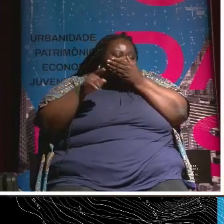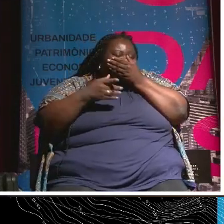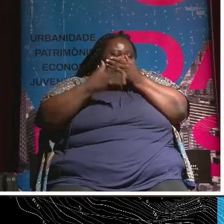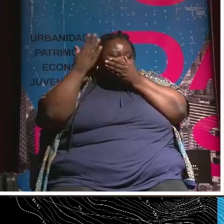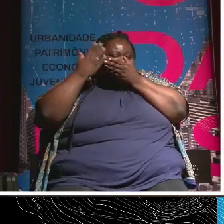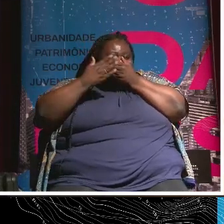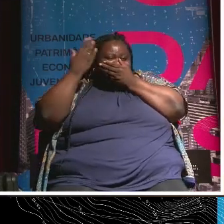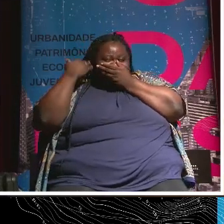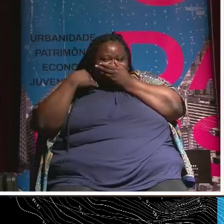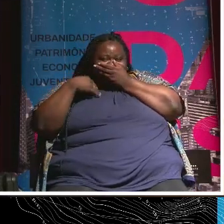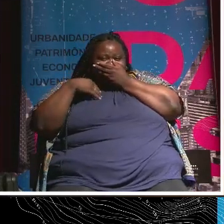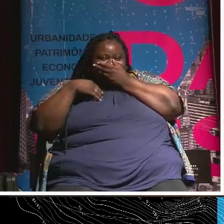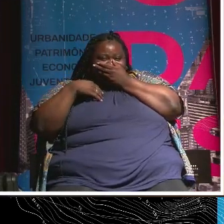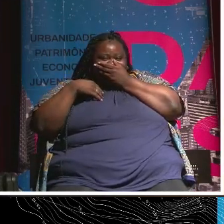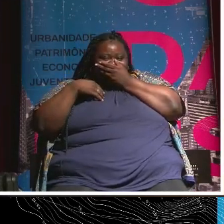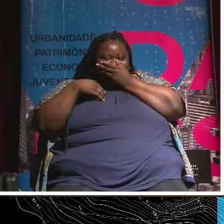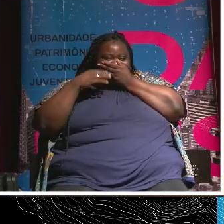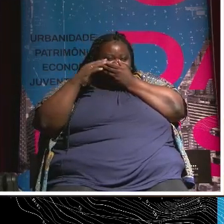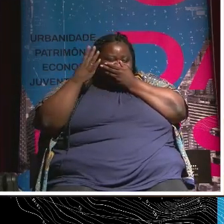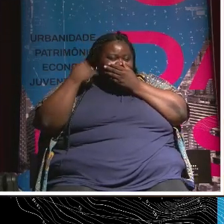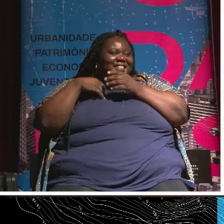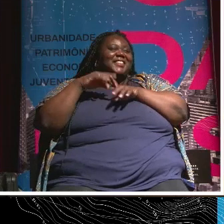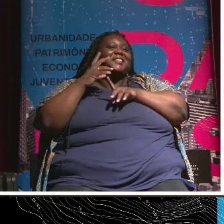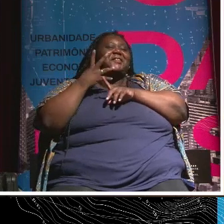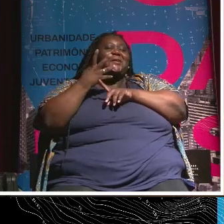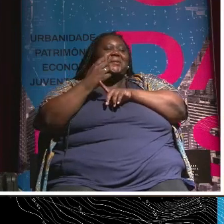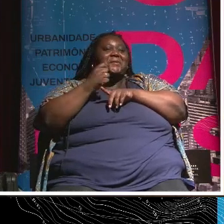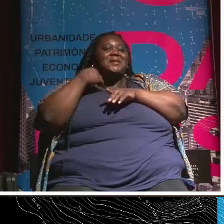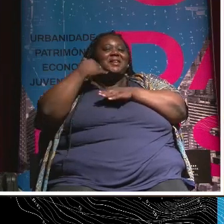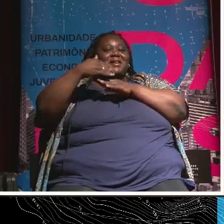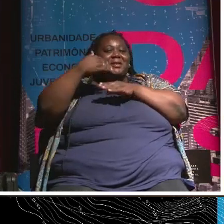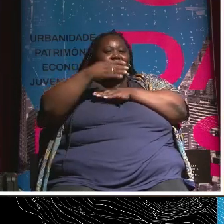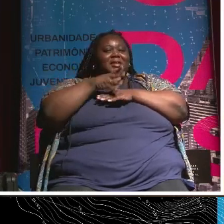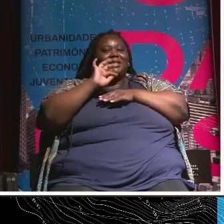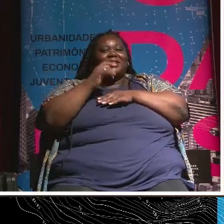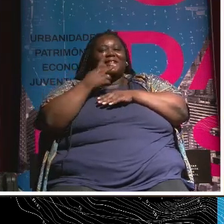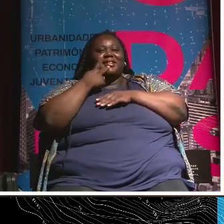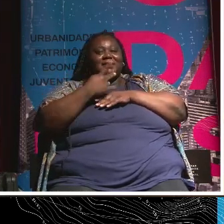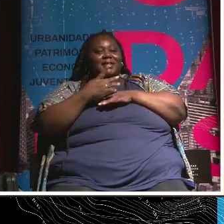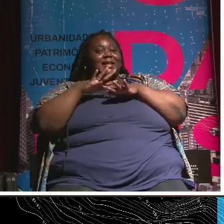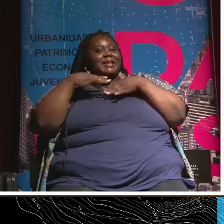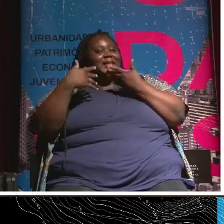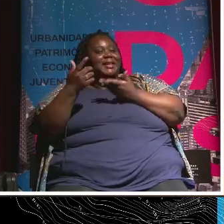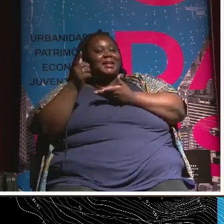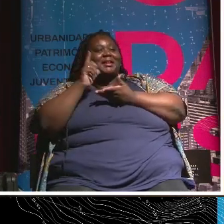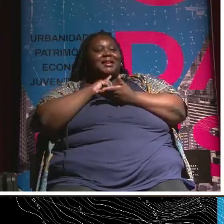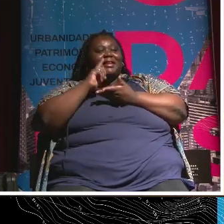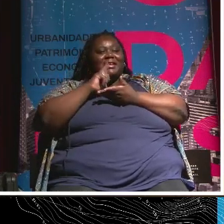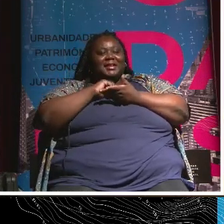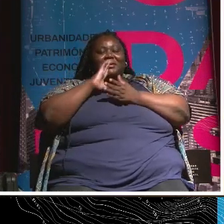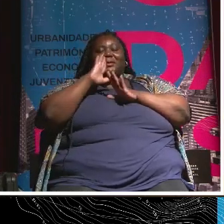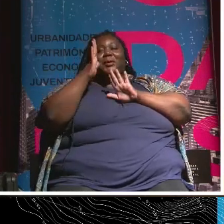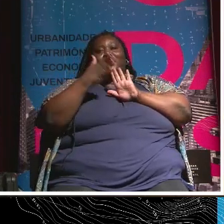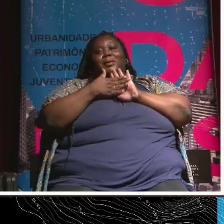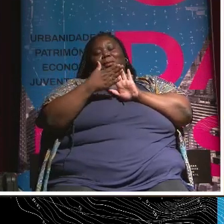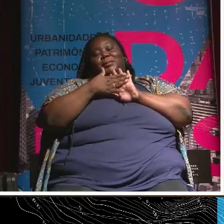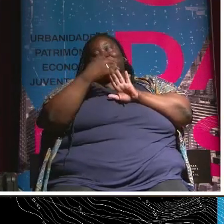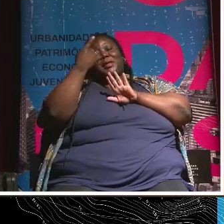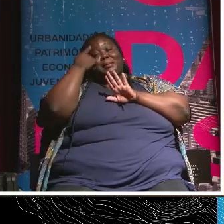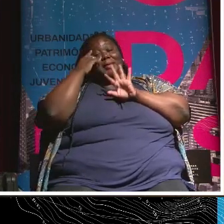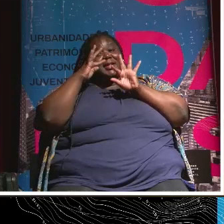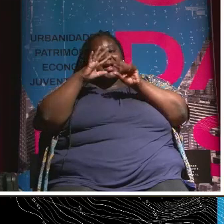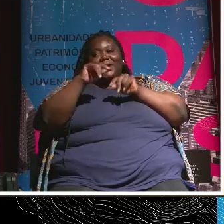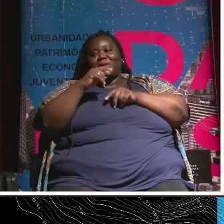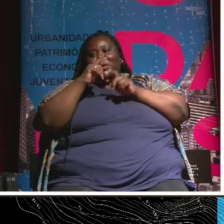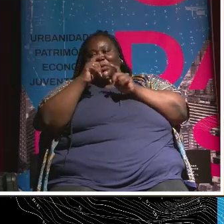de pegar isso ainda, assim, de um processo de adoecimento. Então, eu tenho me proposto a pensar todos esses lugares,